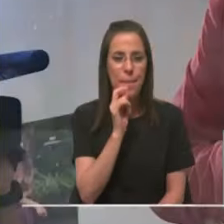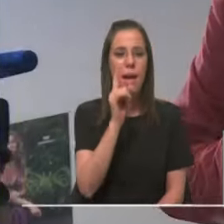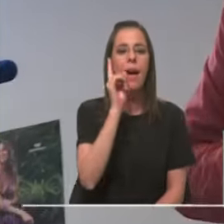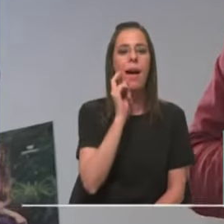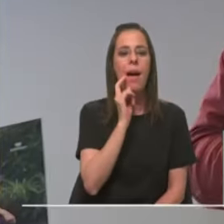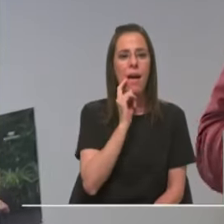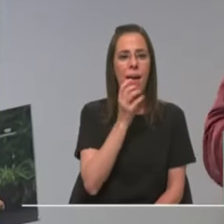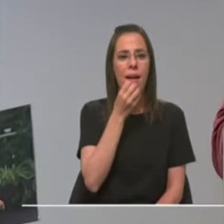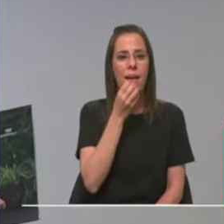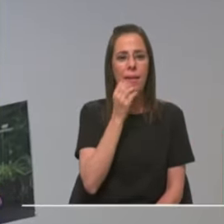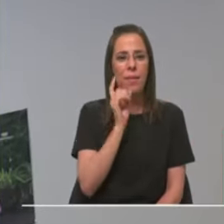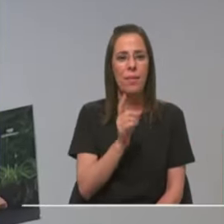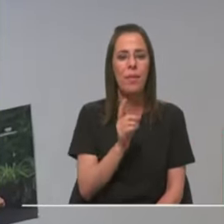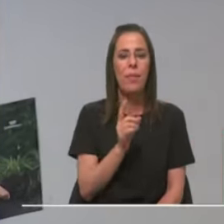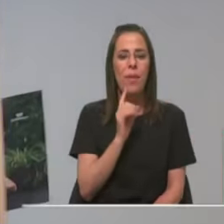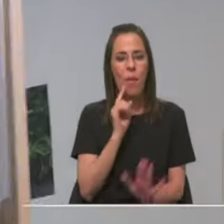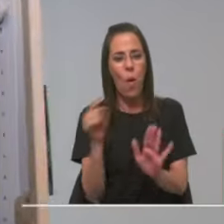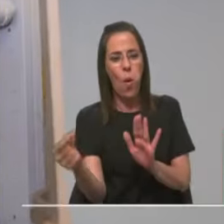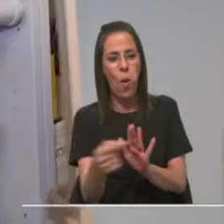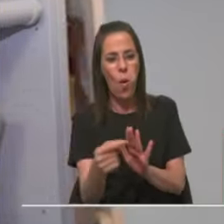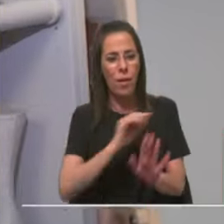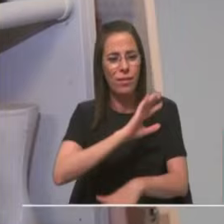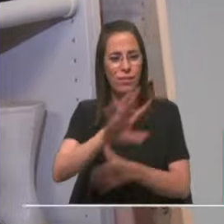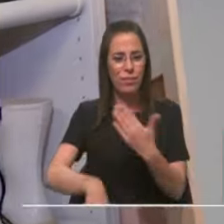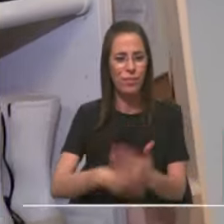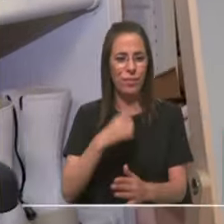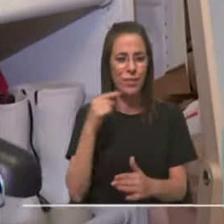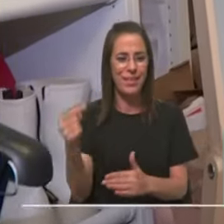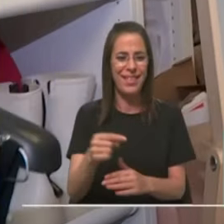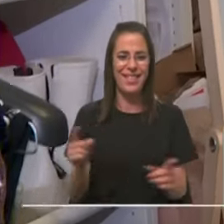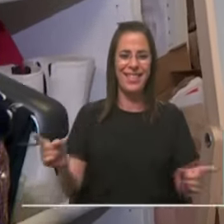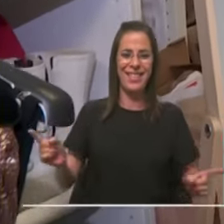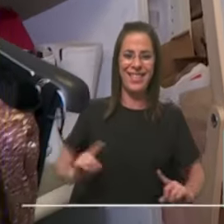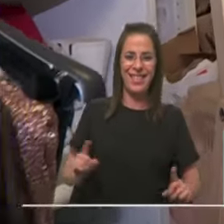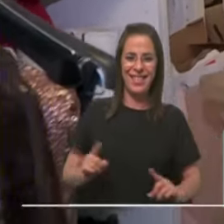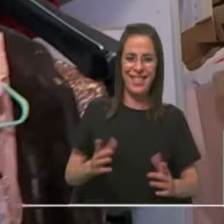Ah, muito bem. A desarrumação está aqui atrás. Não está.